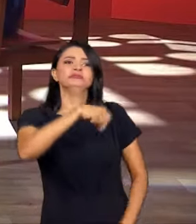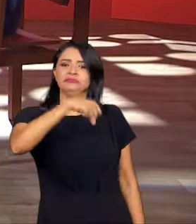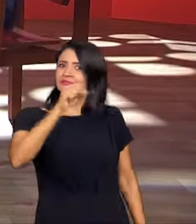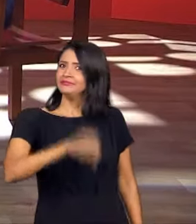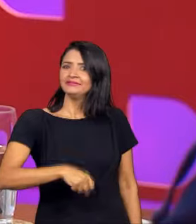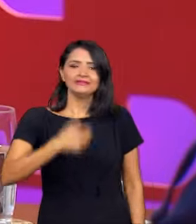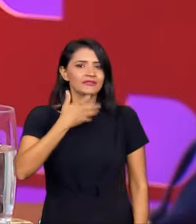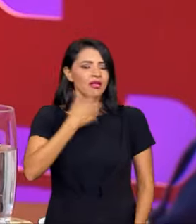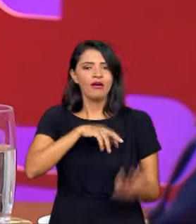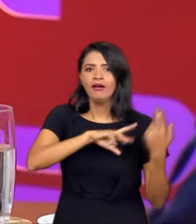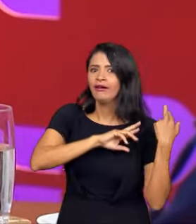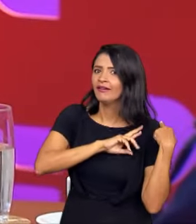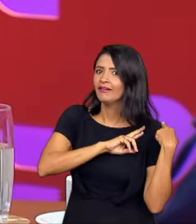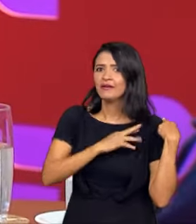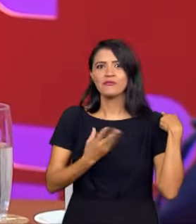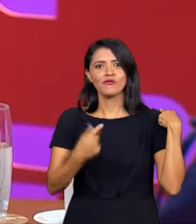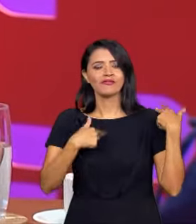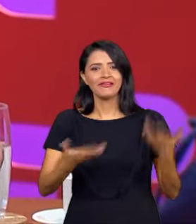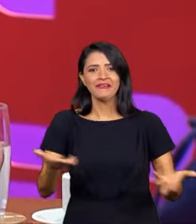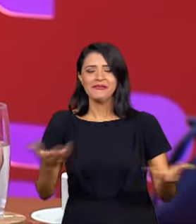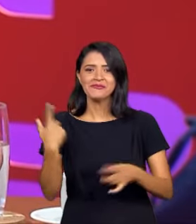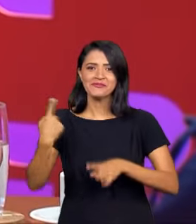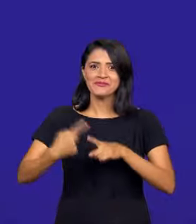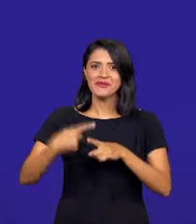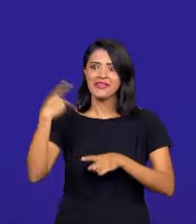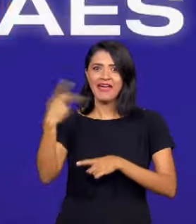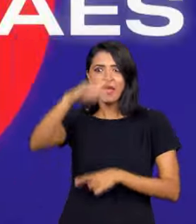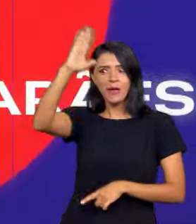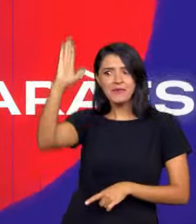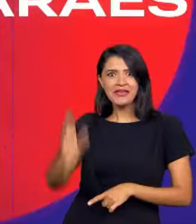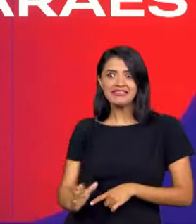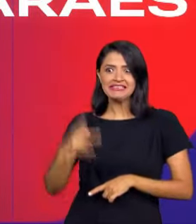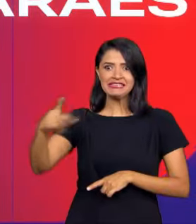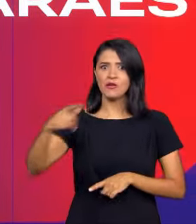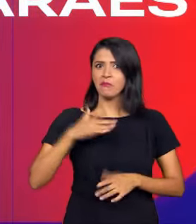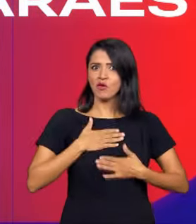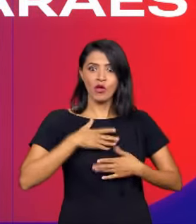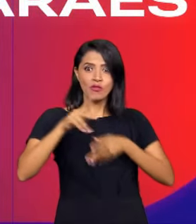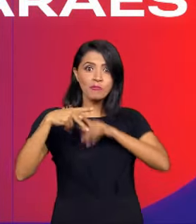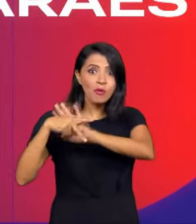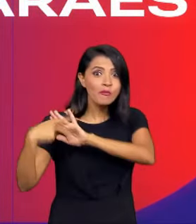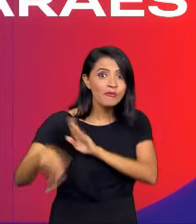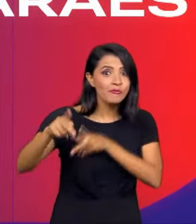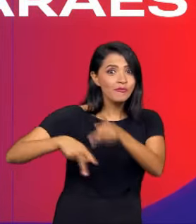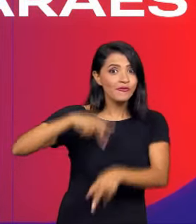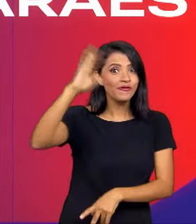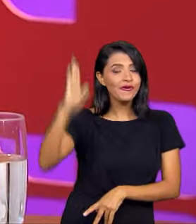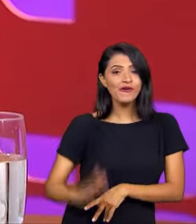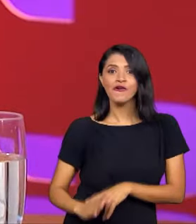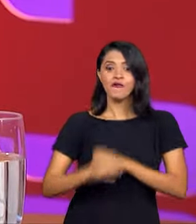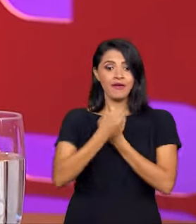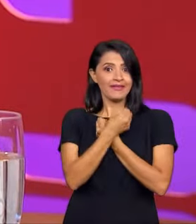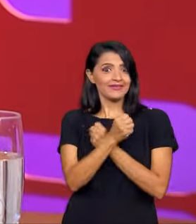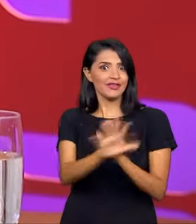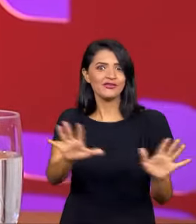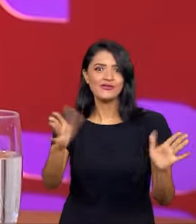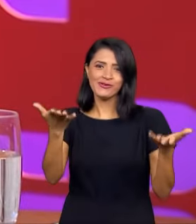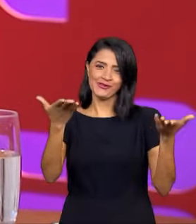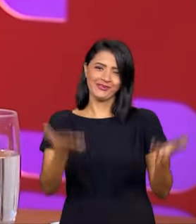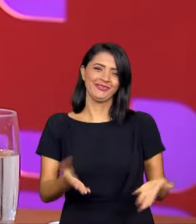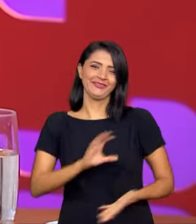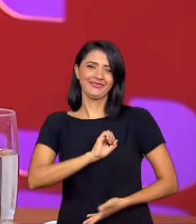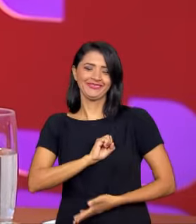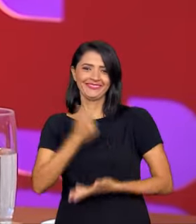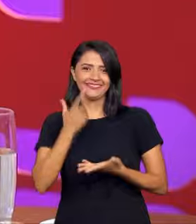por Deus, nosso senhor, eu me sinto muito responsável agora, porque é do Brasil esse programa, não é meu, é do povo brasileiro. É Sem Censura,